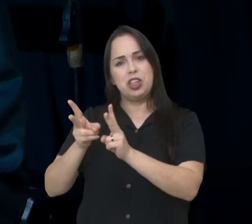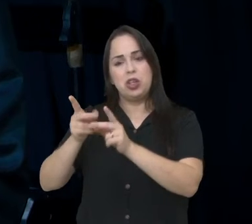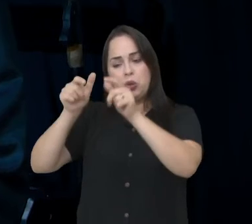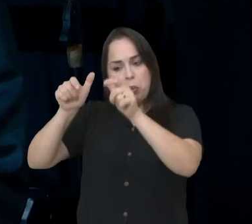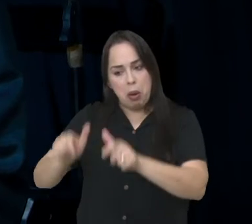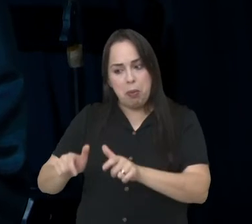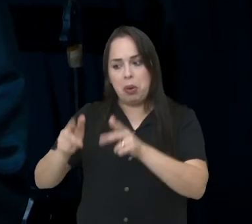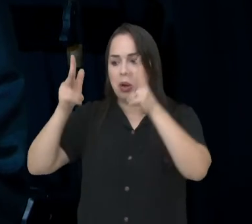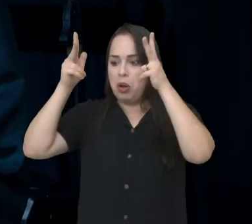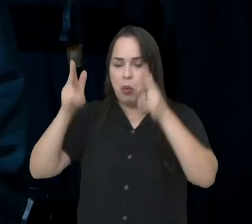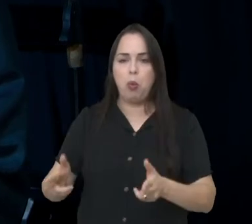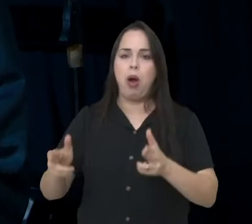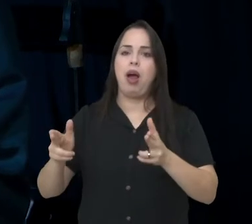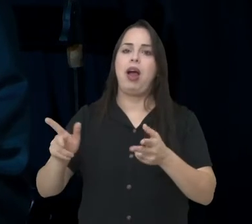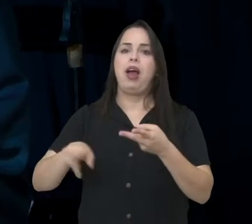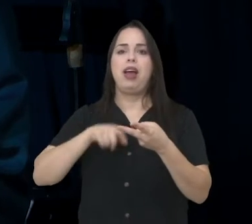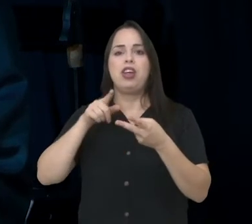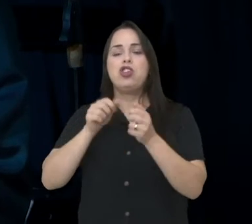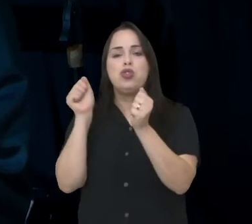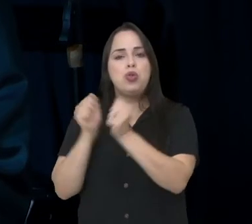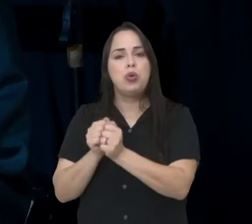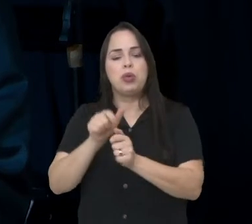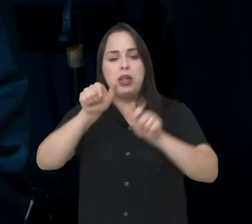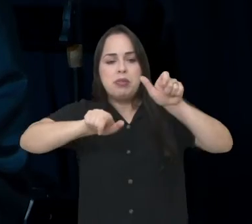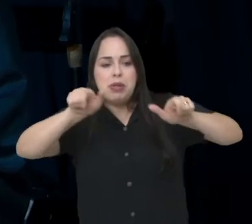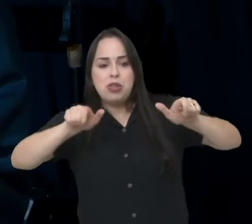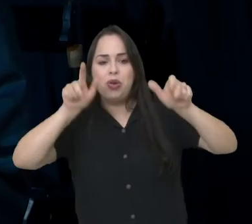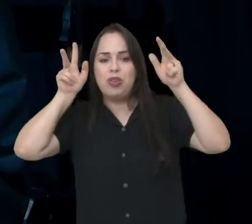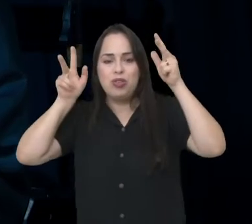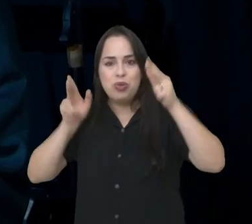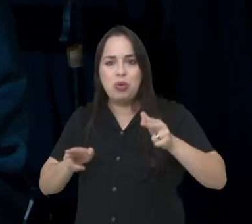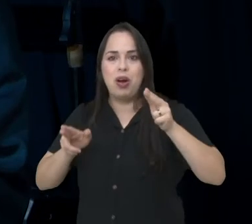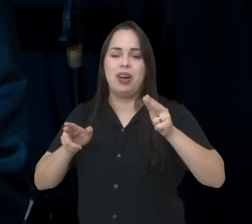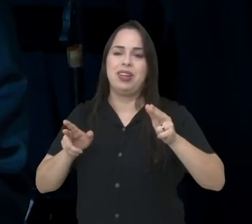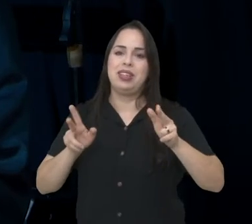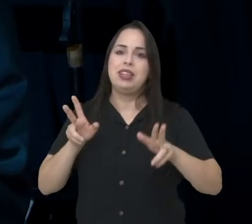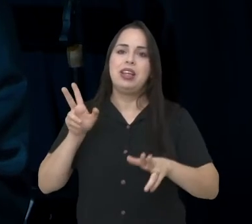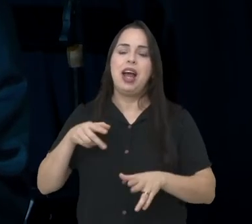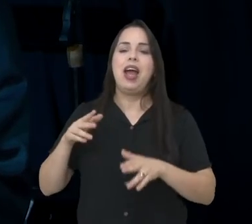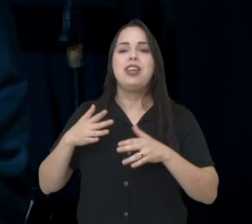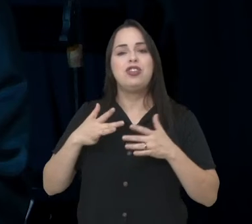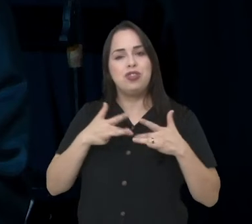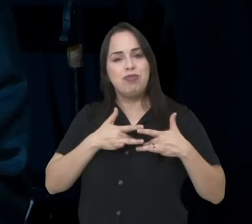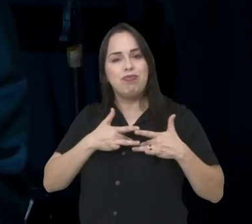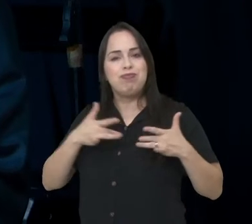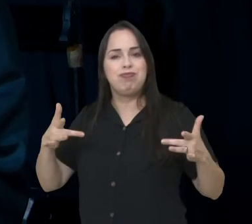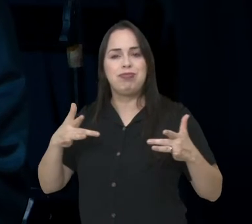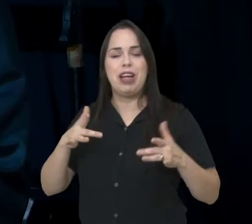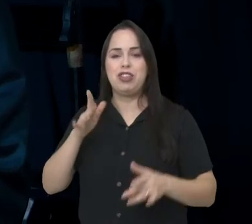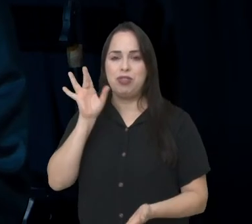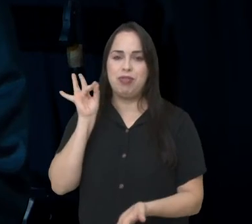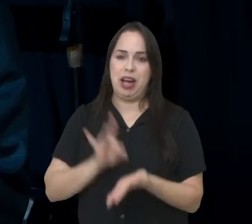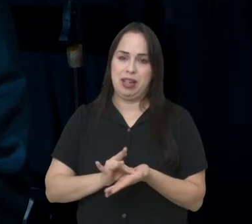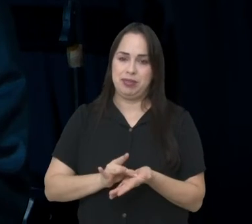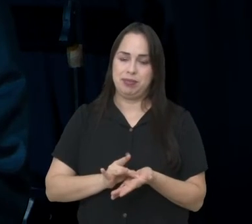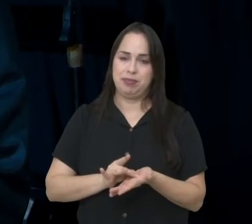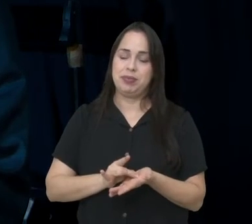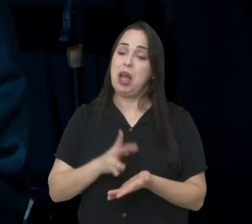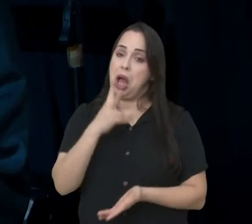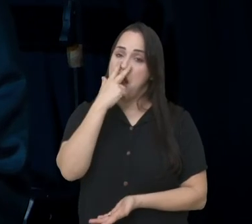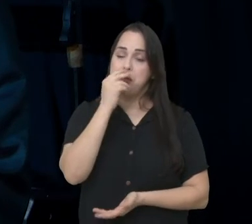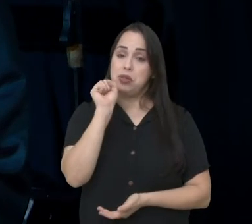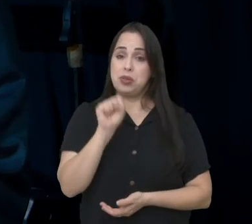no mesmo lugar, entendeu? Com as mesmas pessoas. Então, realmente é uma coisa que é feita de coração, né? Então, eu acho que